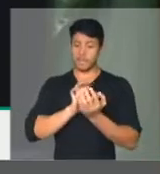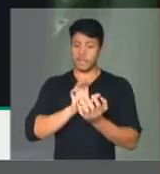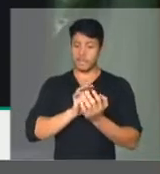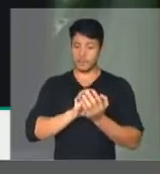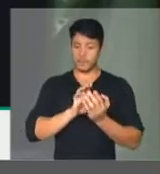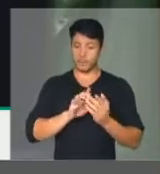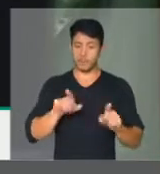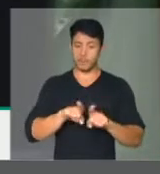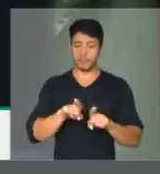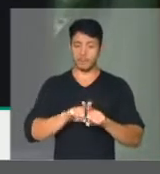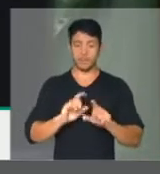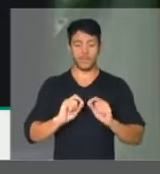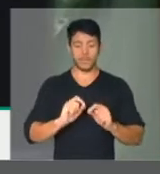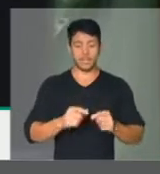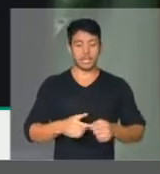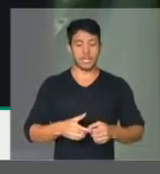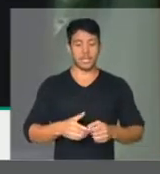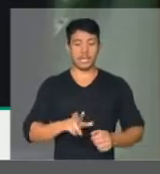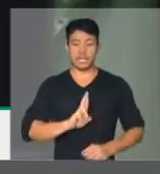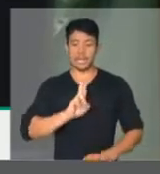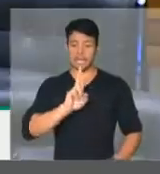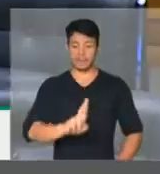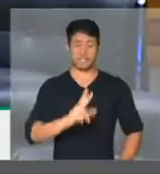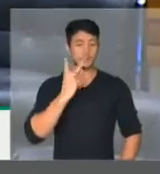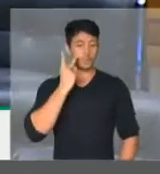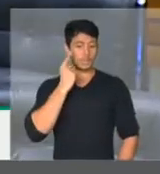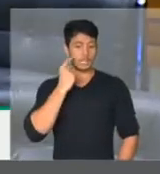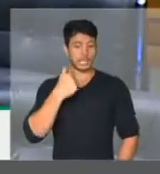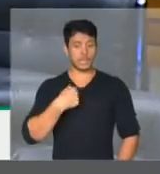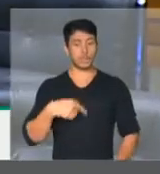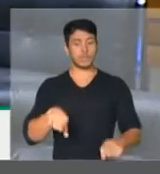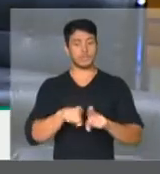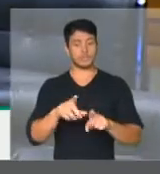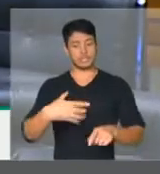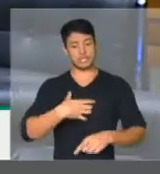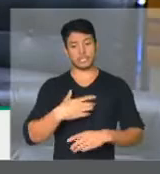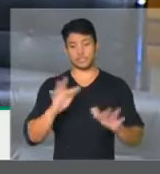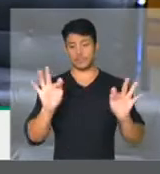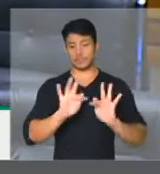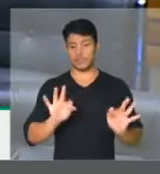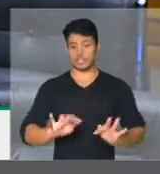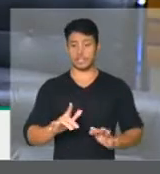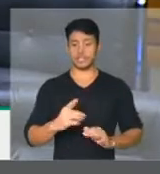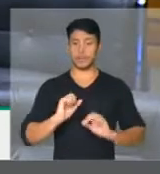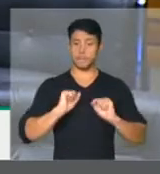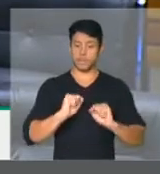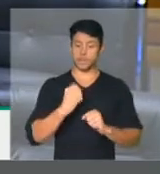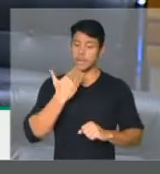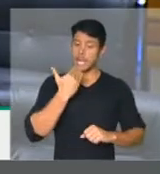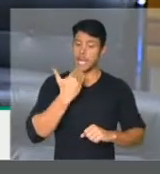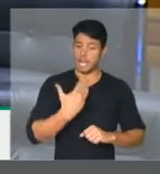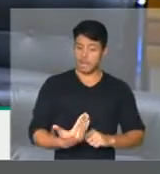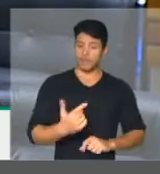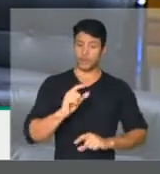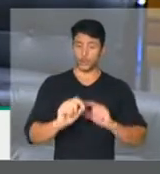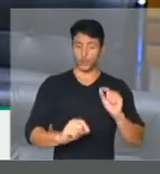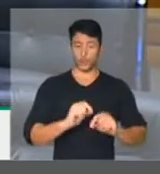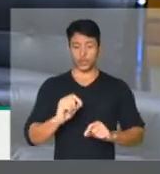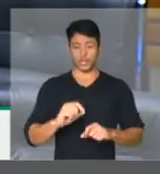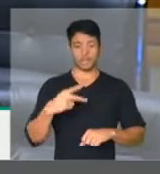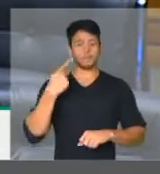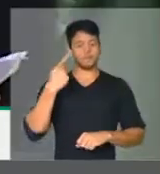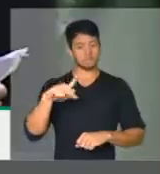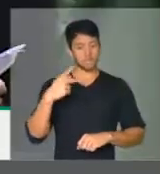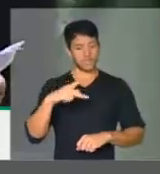de nascimento, o Ceará também, ficarei muito feliz de poder ser mais um dos que aqui defendem tão bem o estado do Piauí.